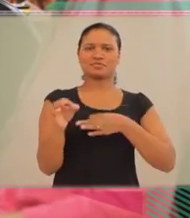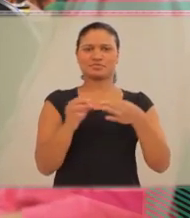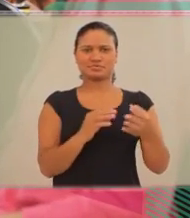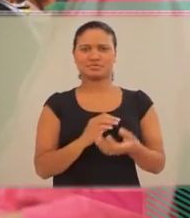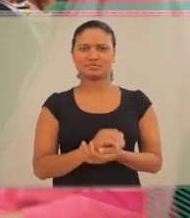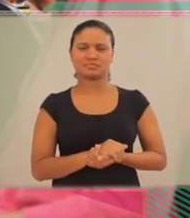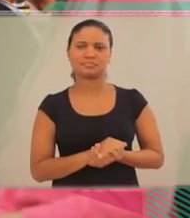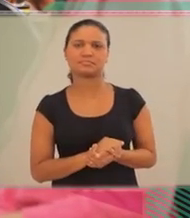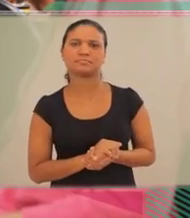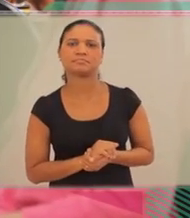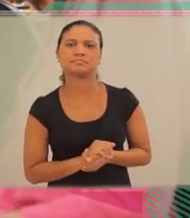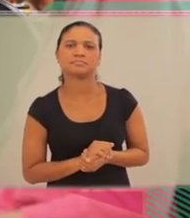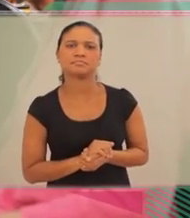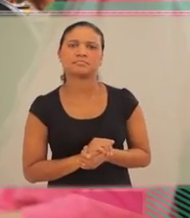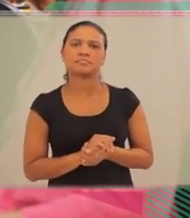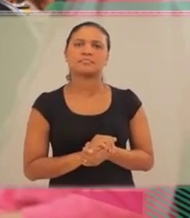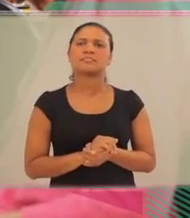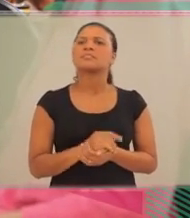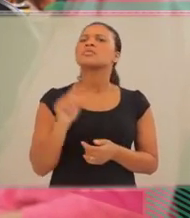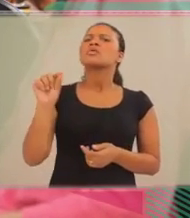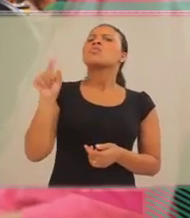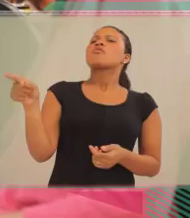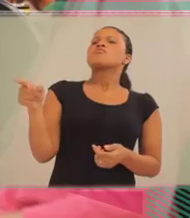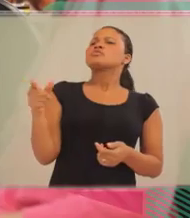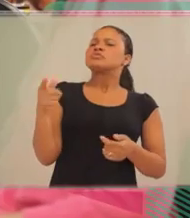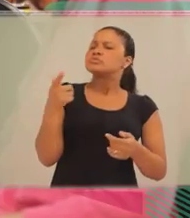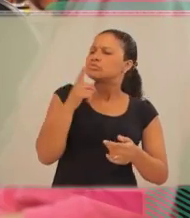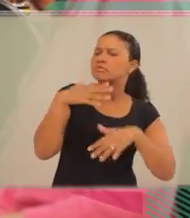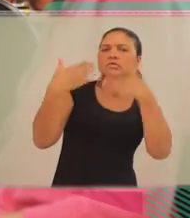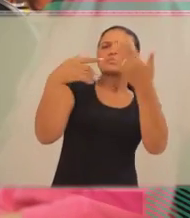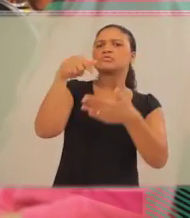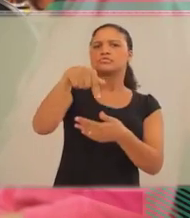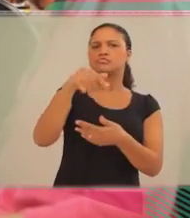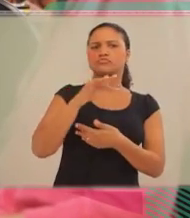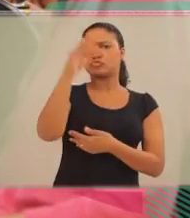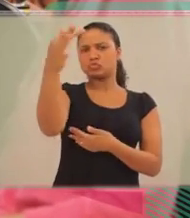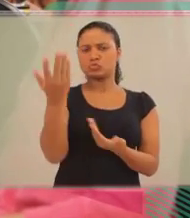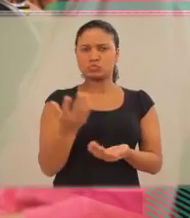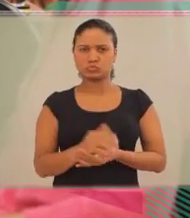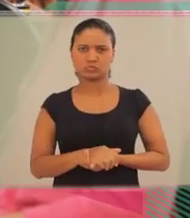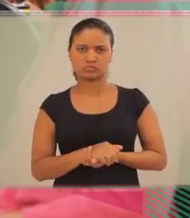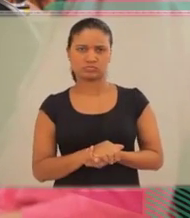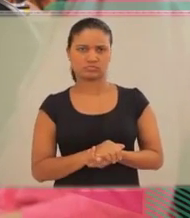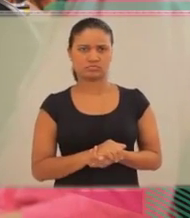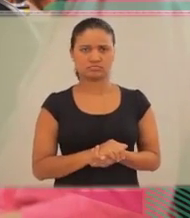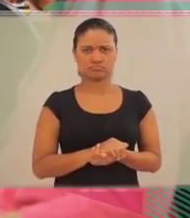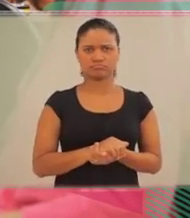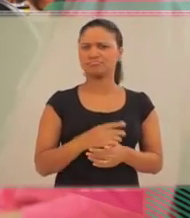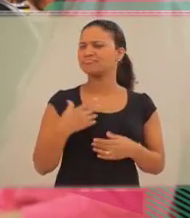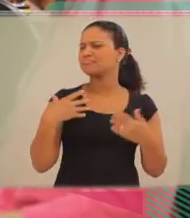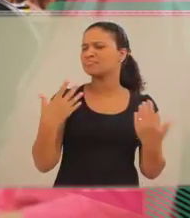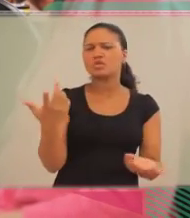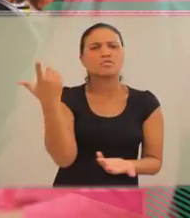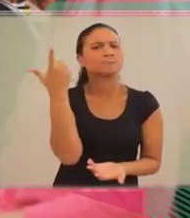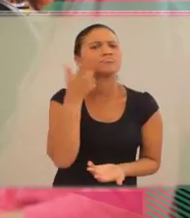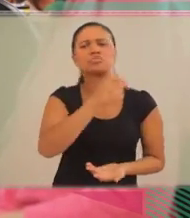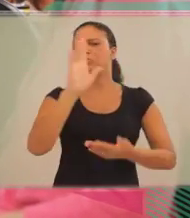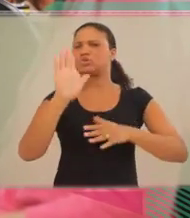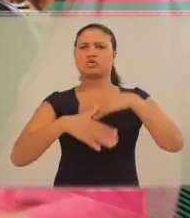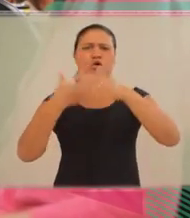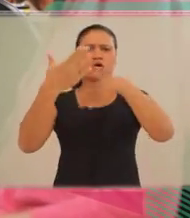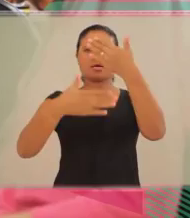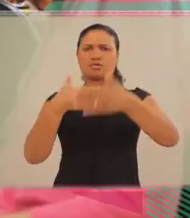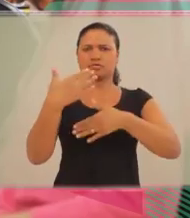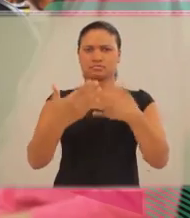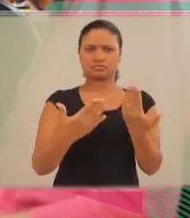mostrar principalmente é que se teve um passado, esse passado serve de apoio para que haja um futuro. Esse